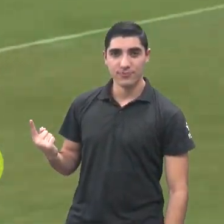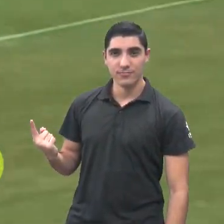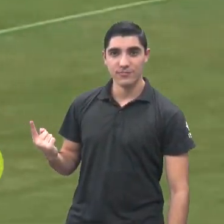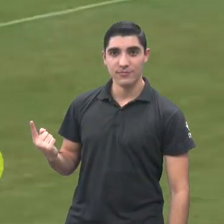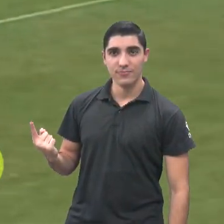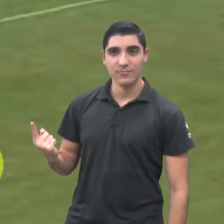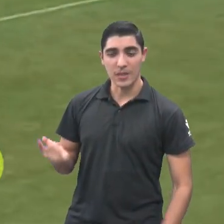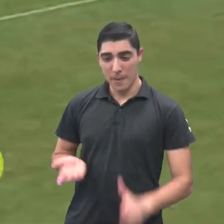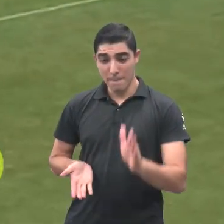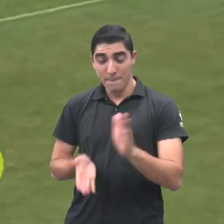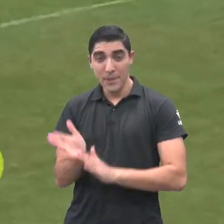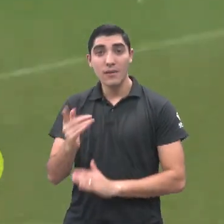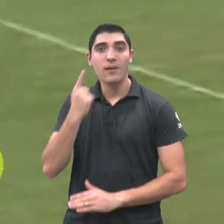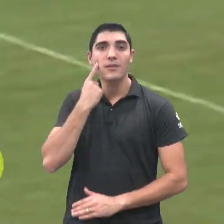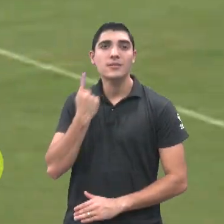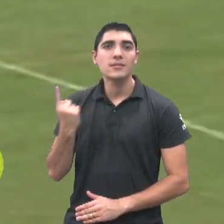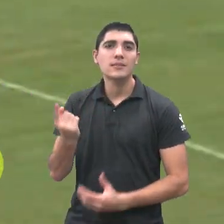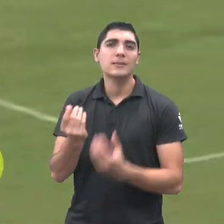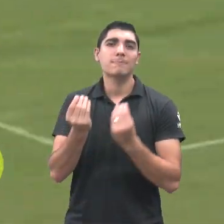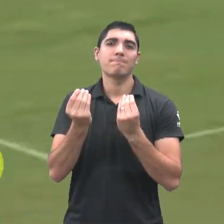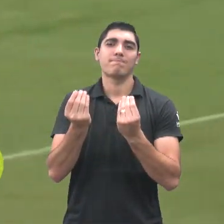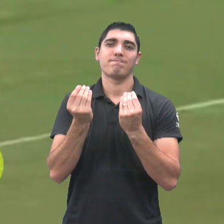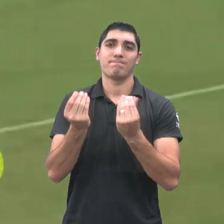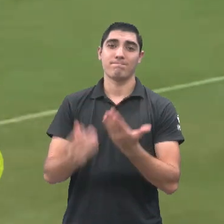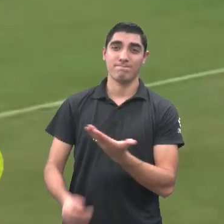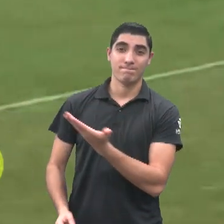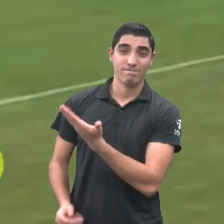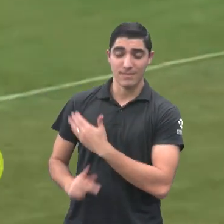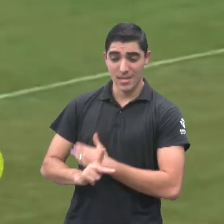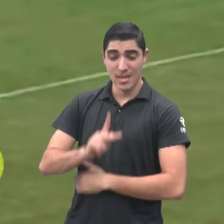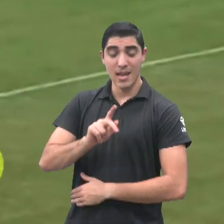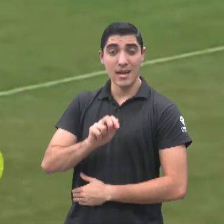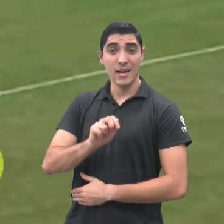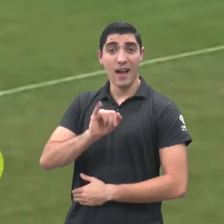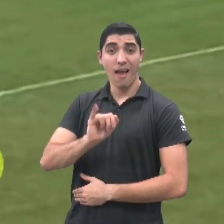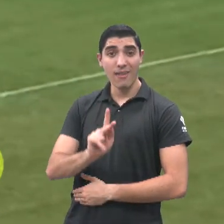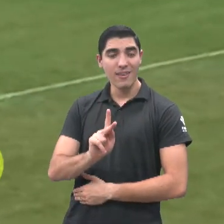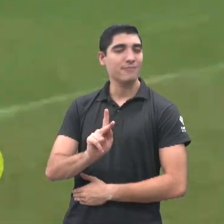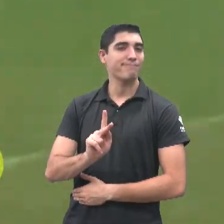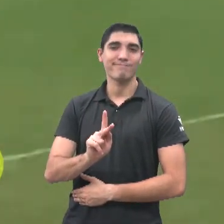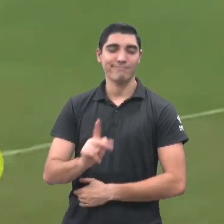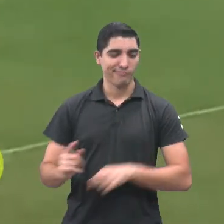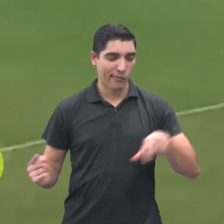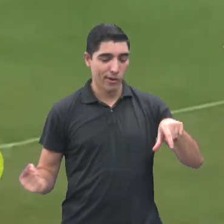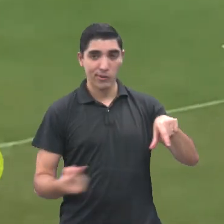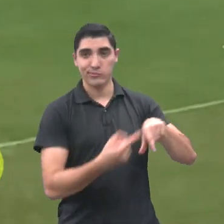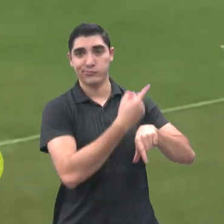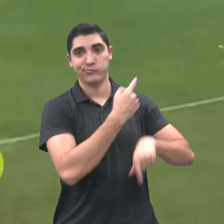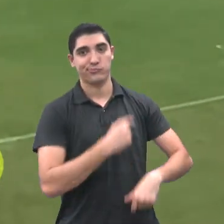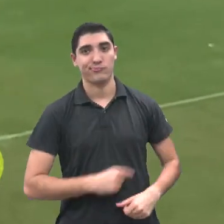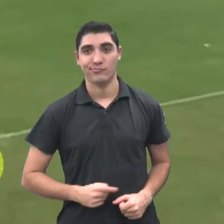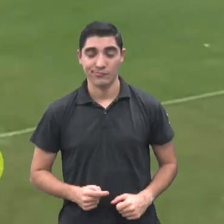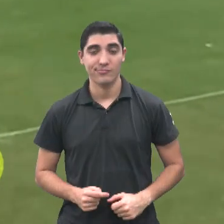E o Kaique fez isso aí, ó. Pegou na orelha da bola e ela saiu. Sorte do